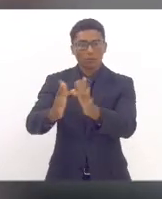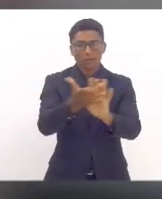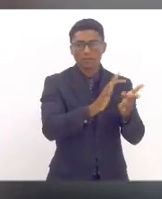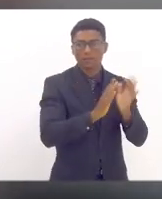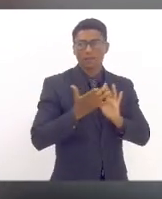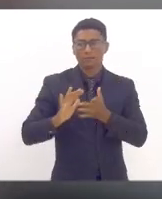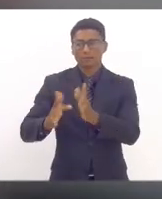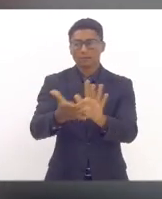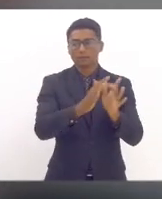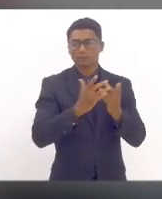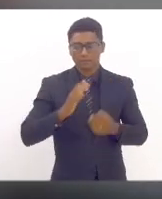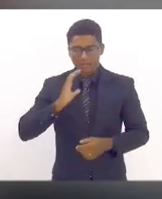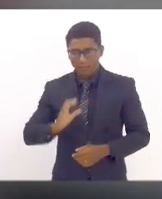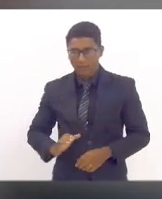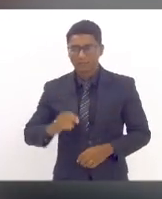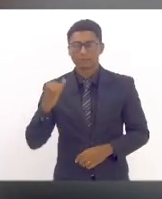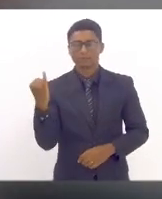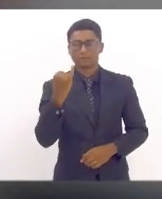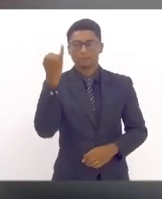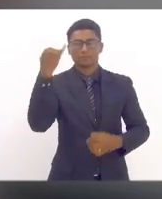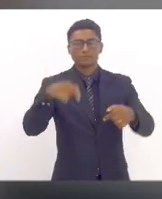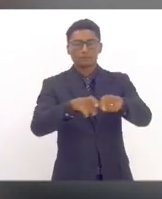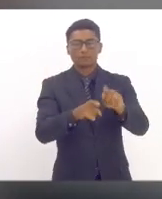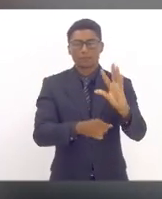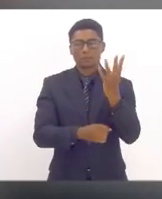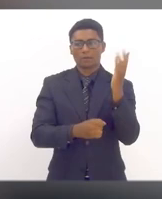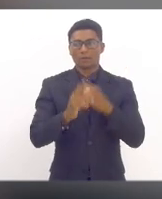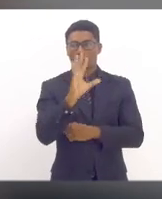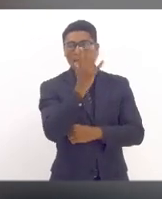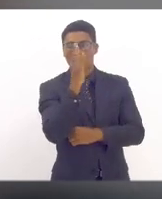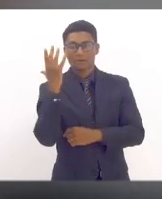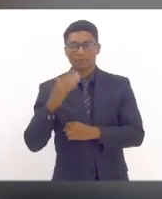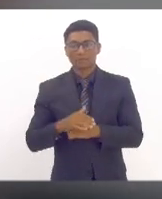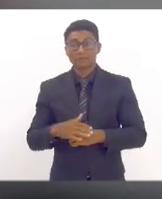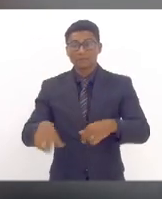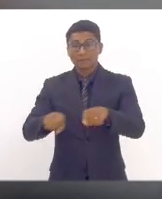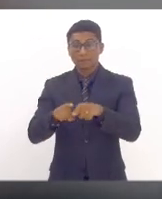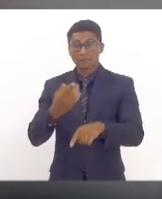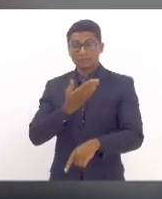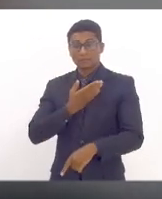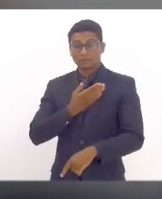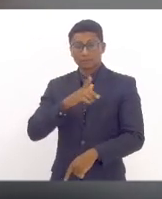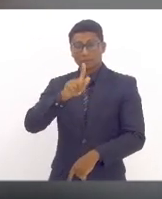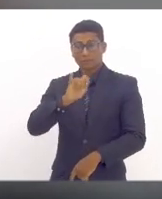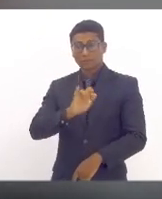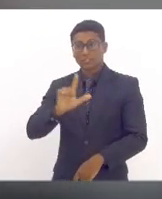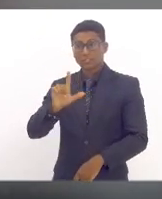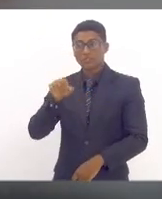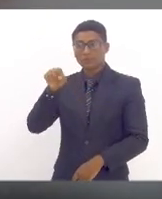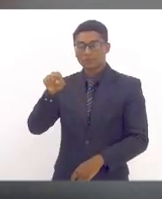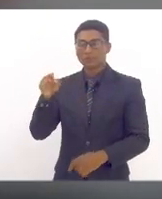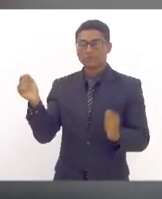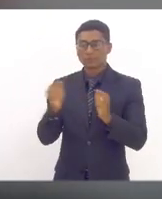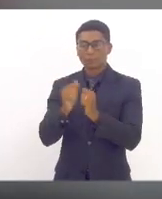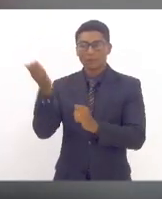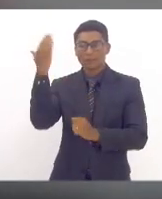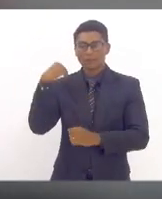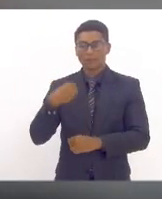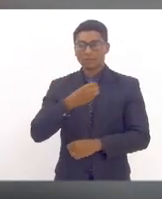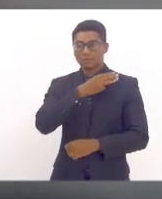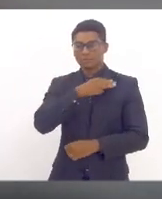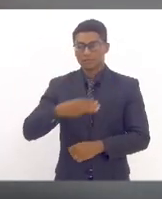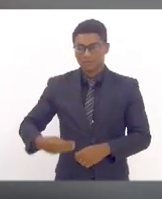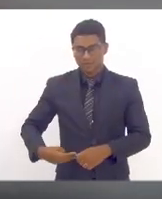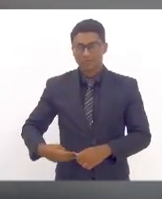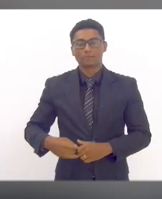com cidadania meio ambiente dentro do meu companheiro Gil Ministro comigo de Meio Ambiente queria dar um grande